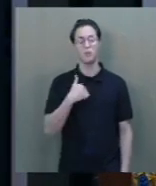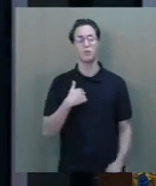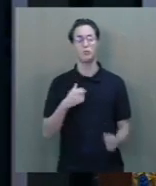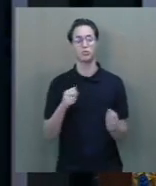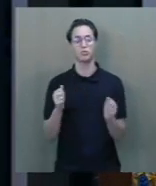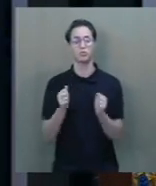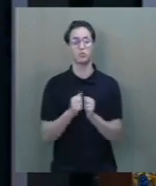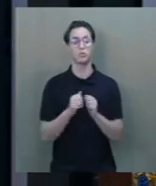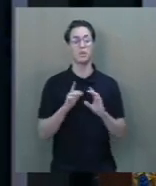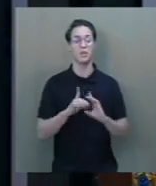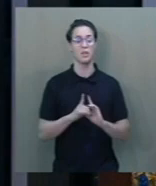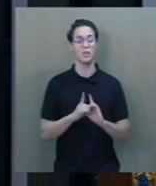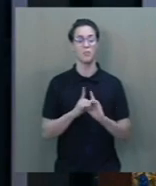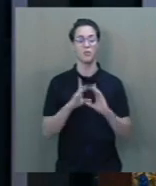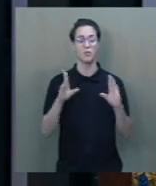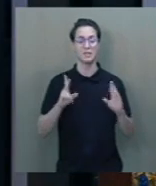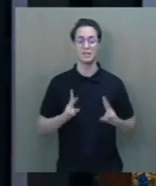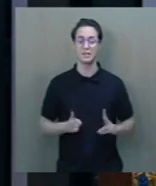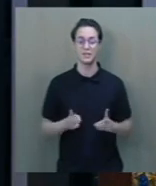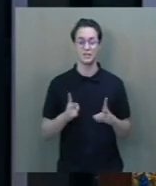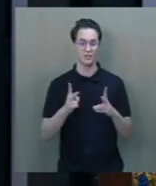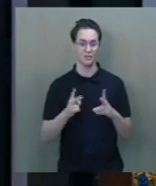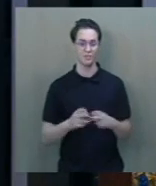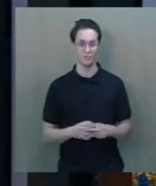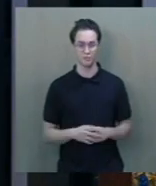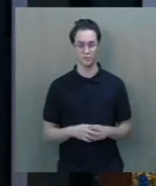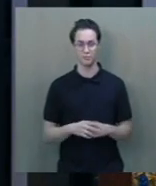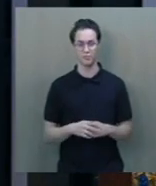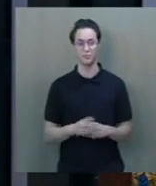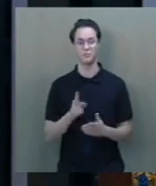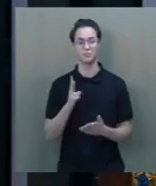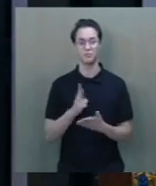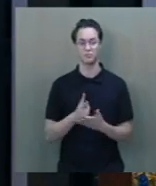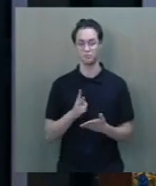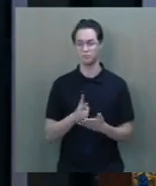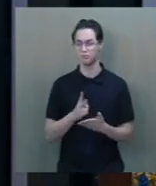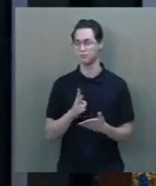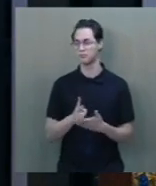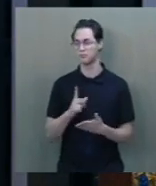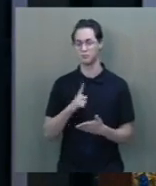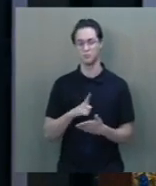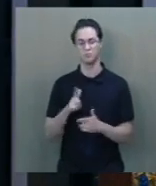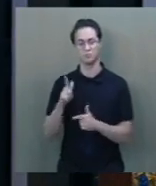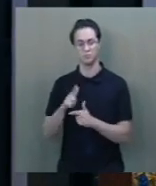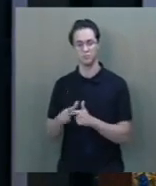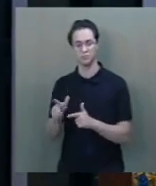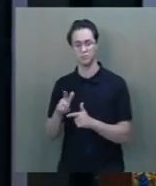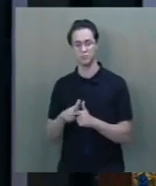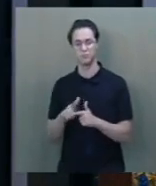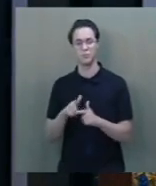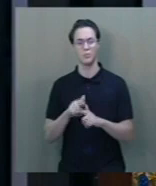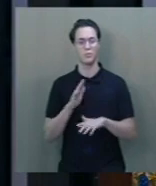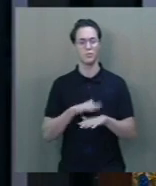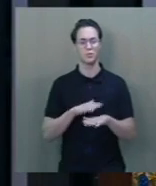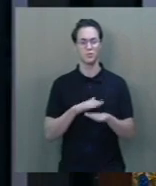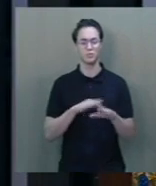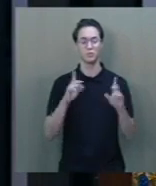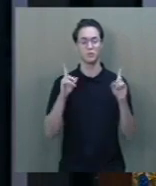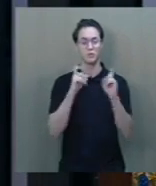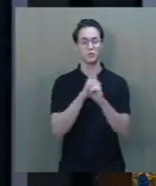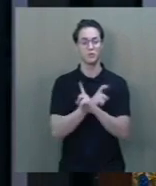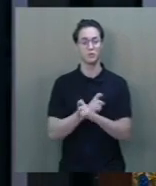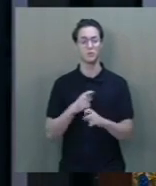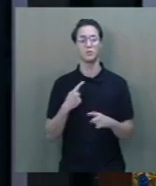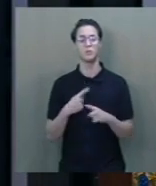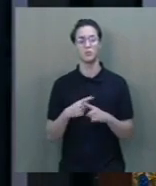da democracia sempre, apesar dos pesares, apesar do momento difícil. Porque você